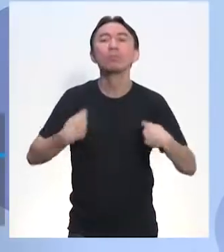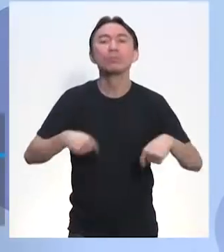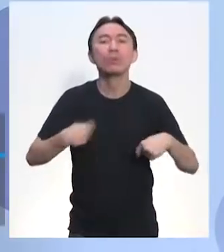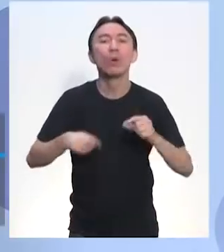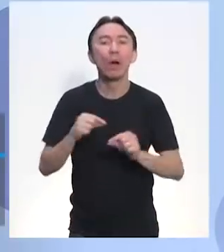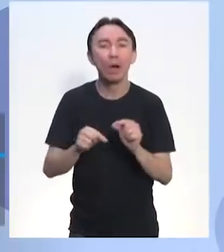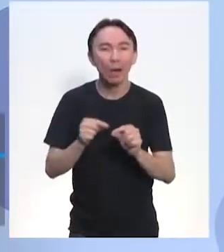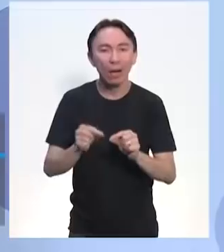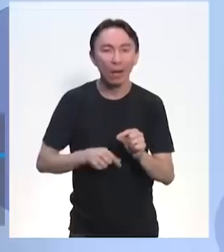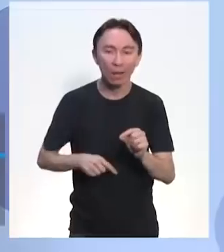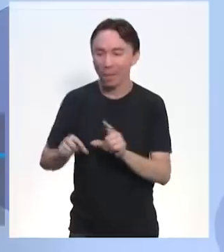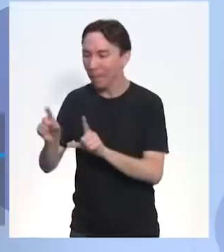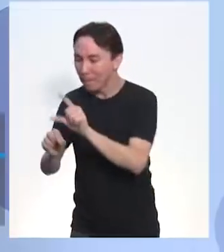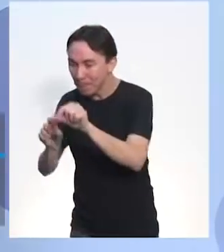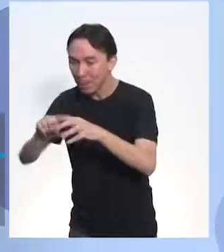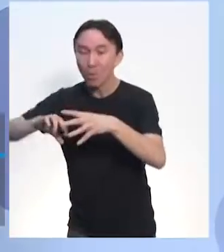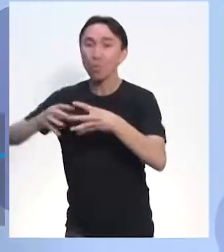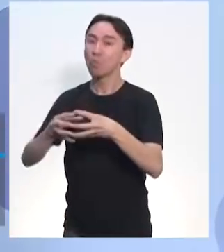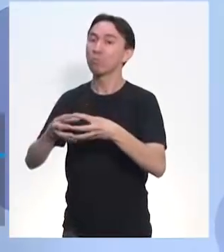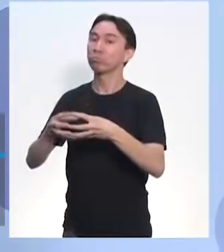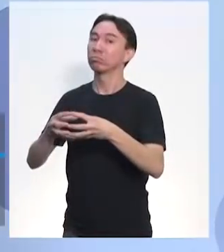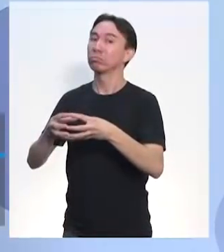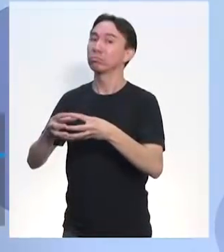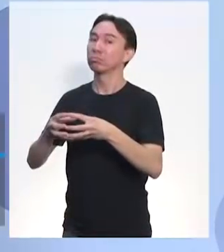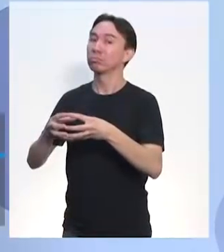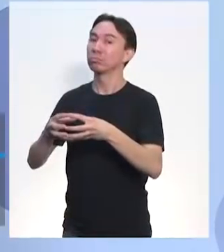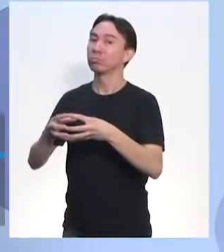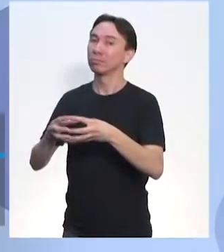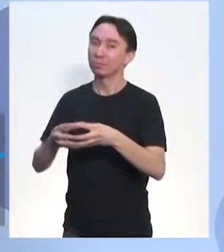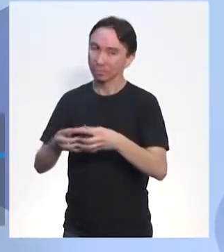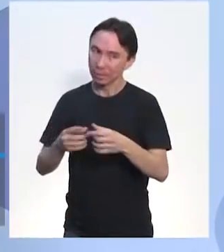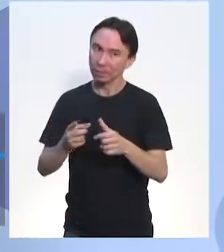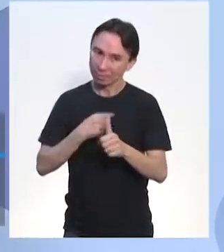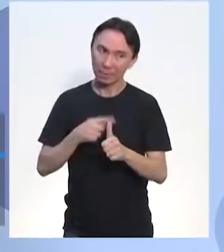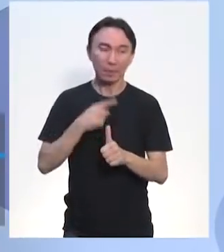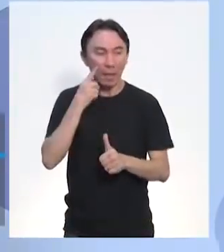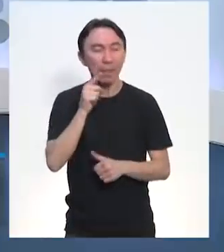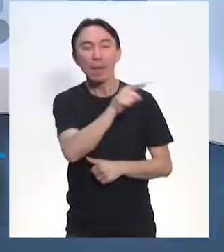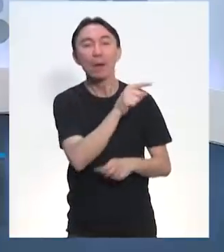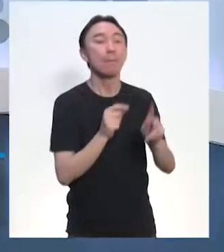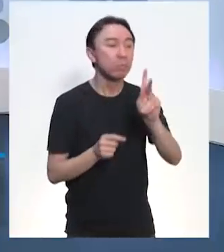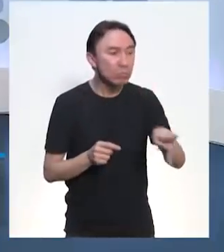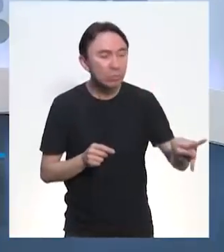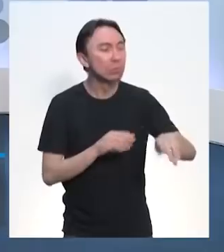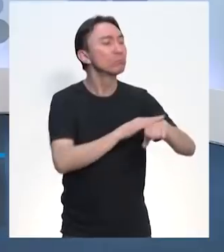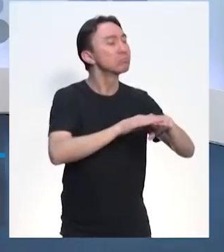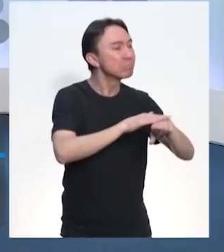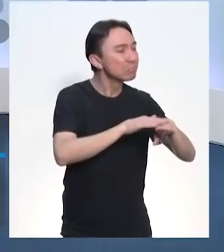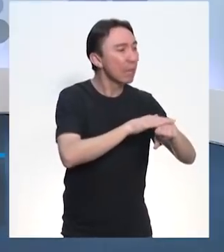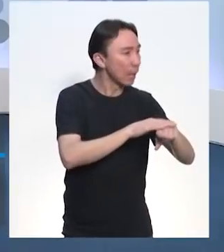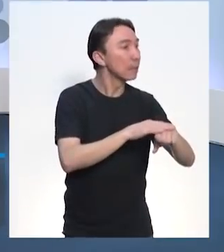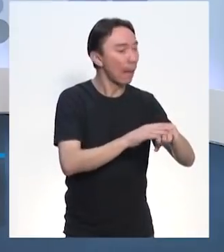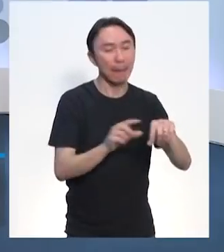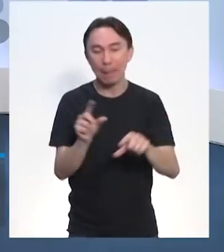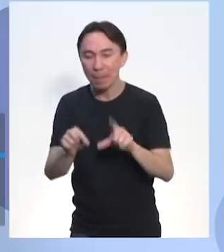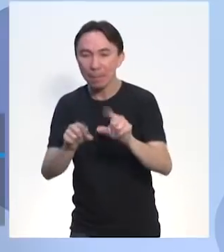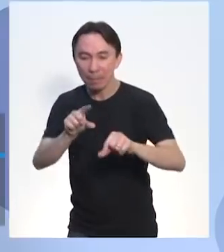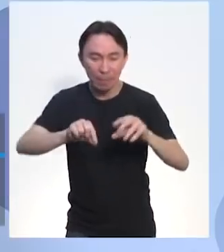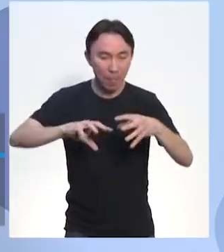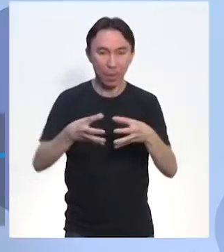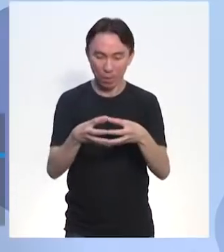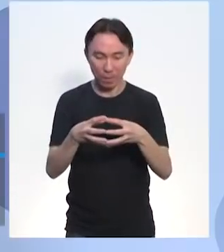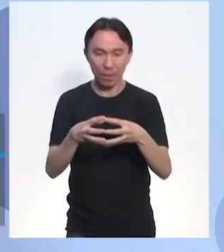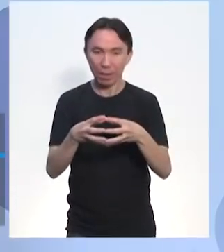missões. Primeira missão, conversar com o professor, montar a equipe. Isso. Fazer a inscrição. Fez